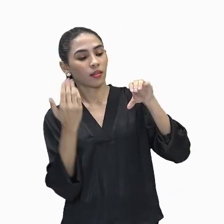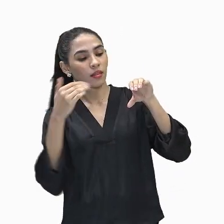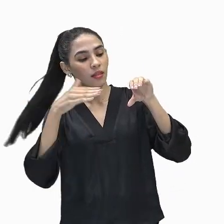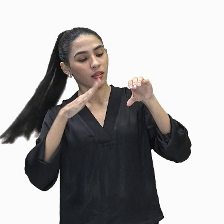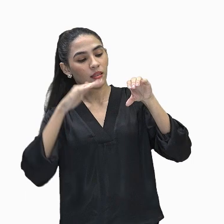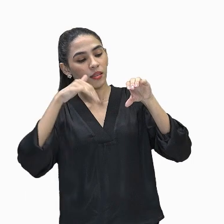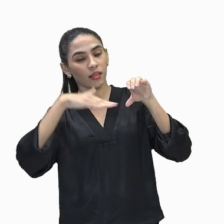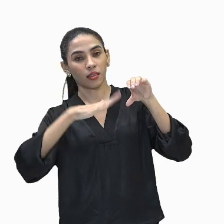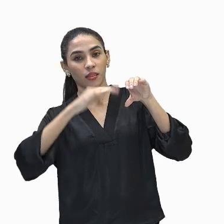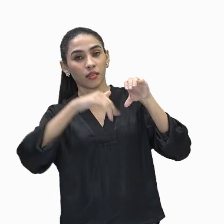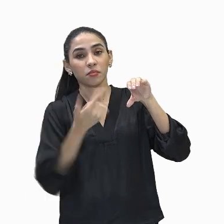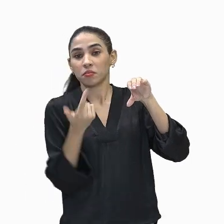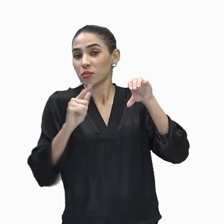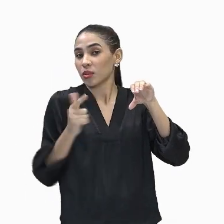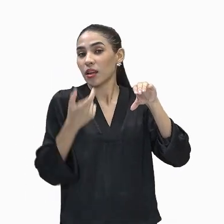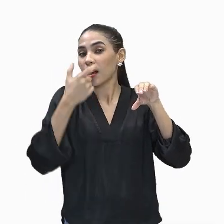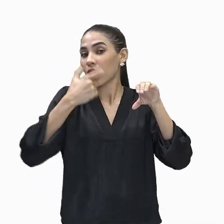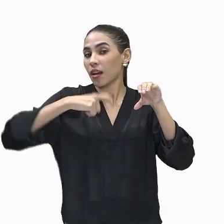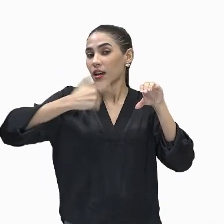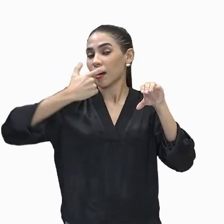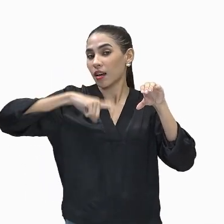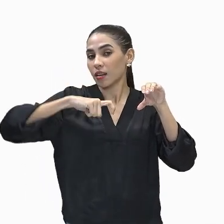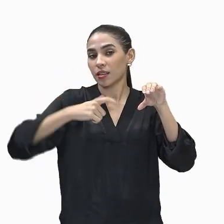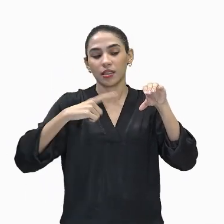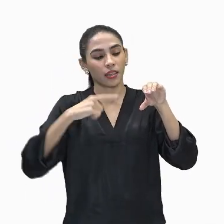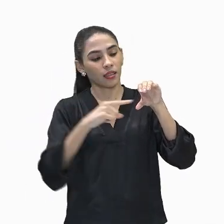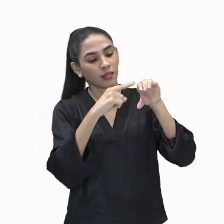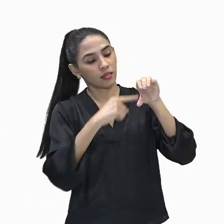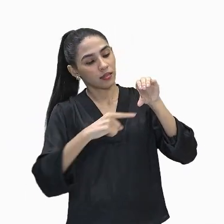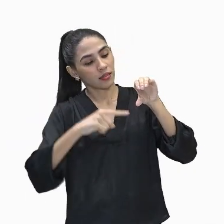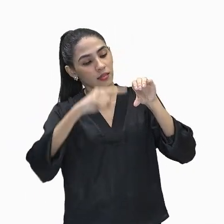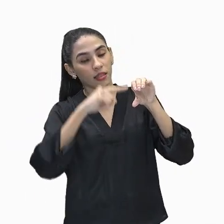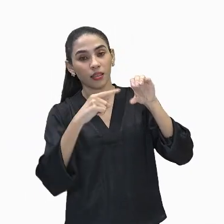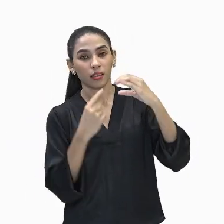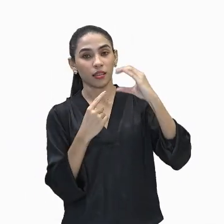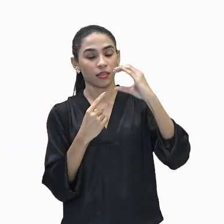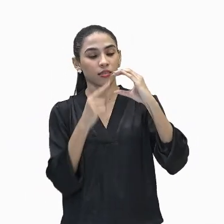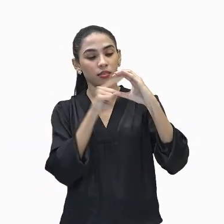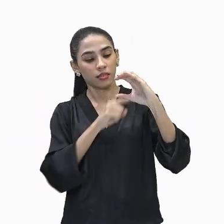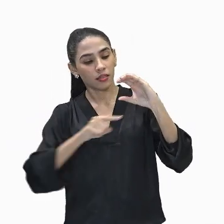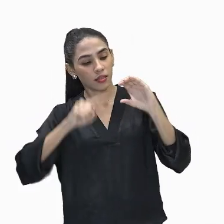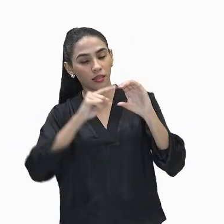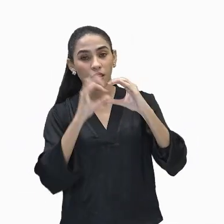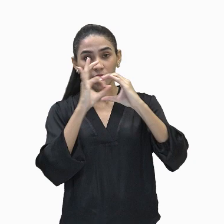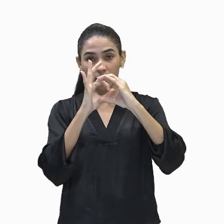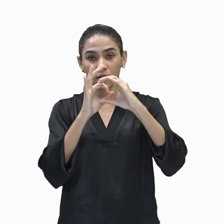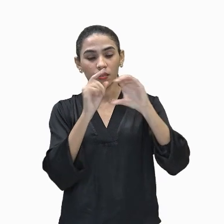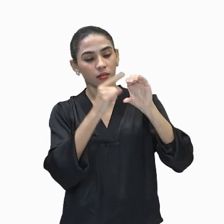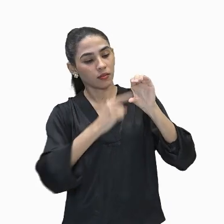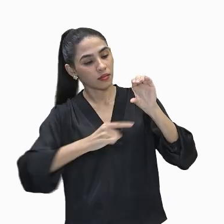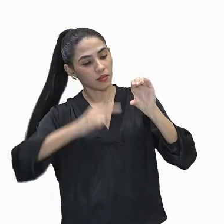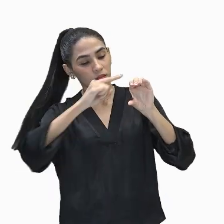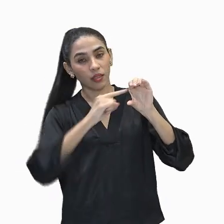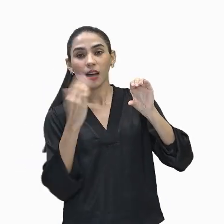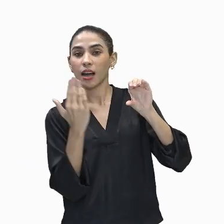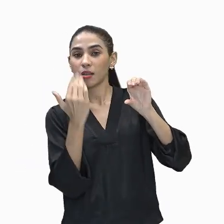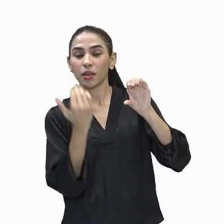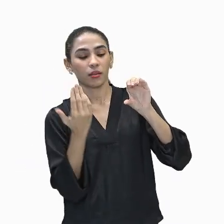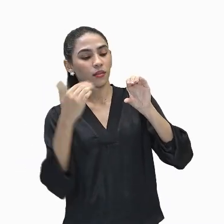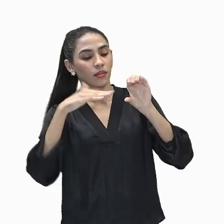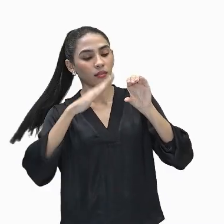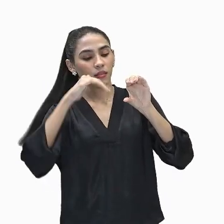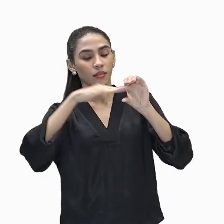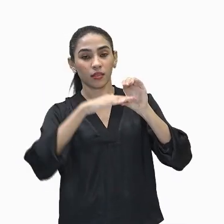não vai ter exatamente uma boca, vai existir uma abertura naquela célula pela qual vai entrar o alimento. Ele também vai ter